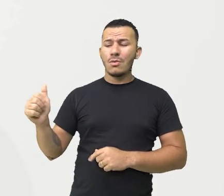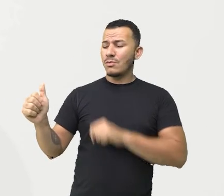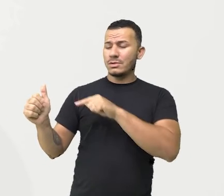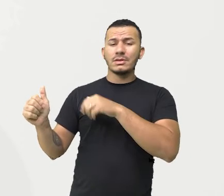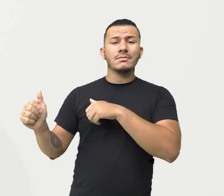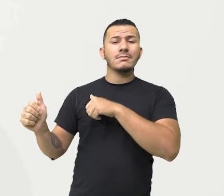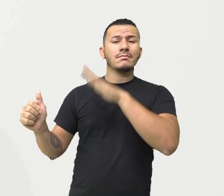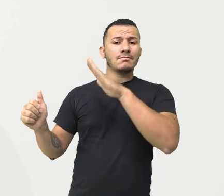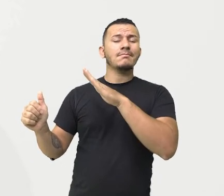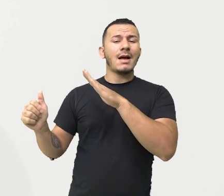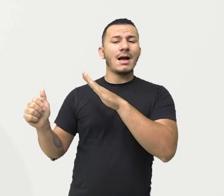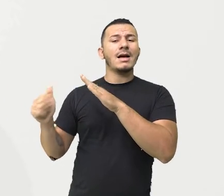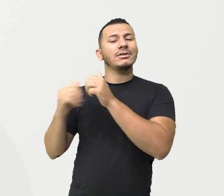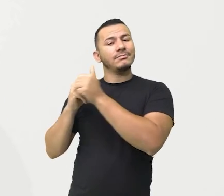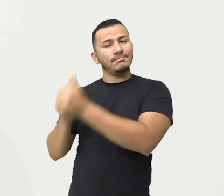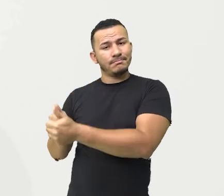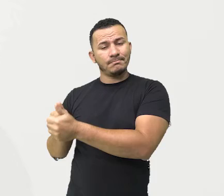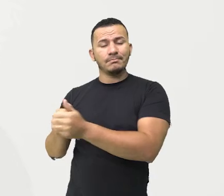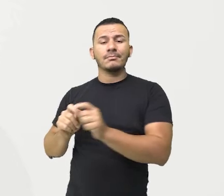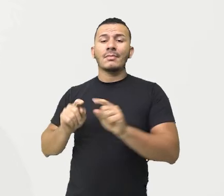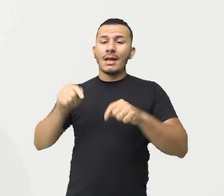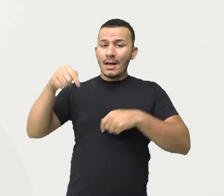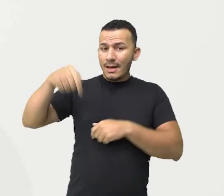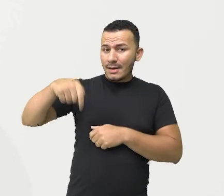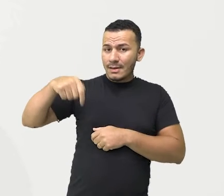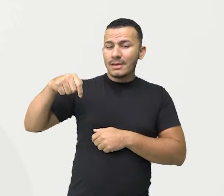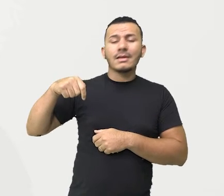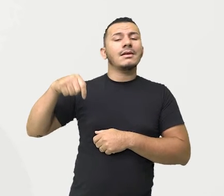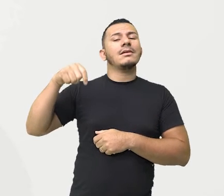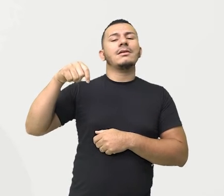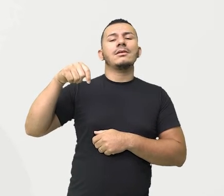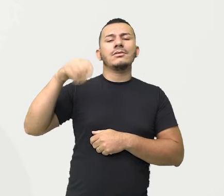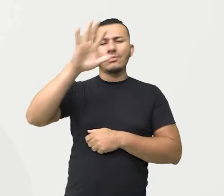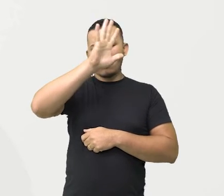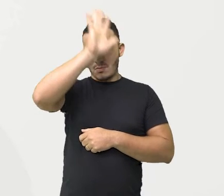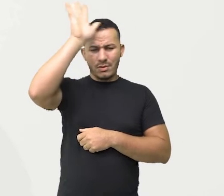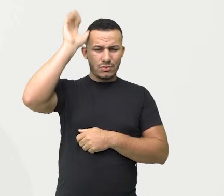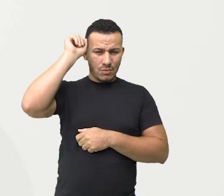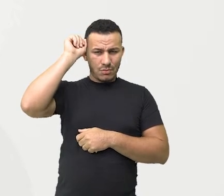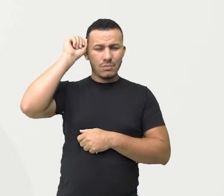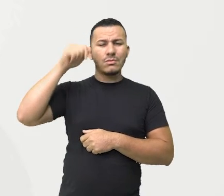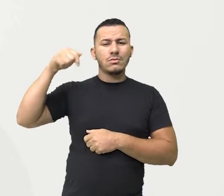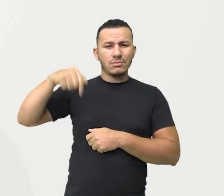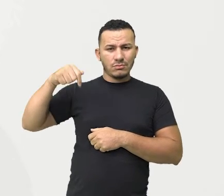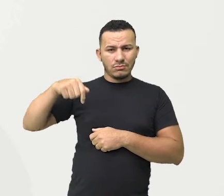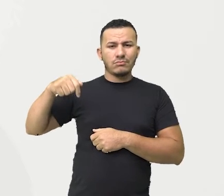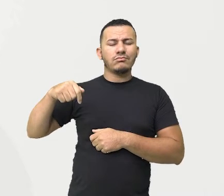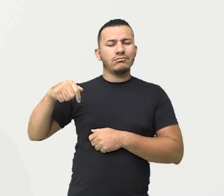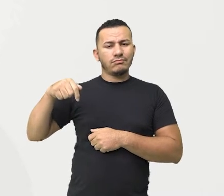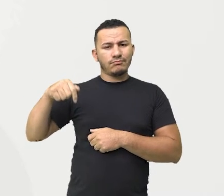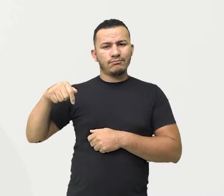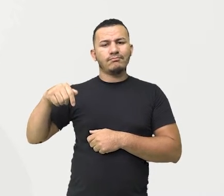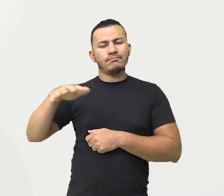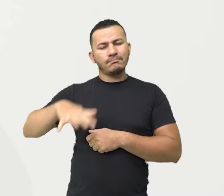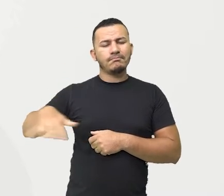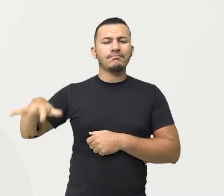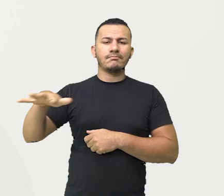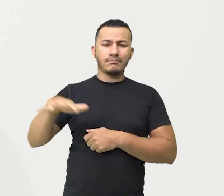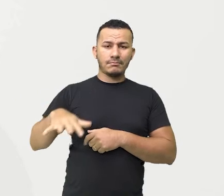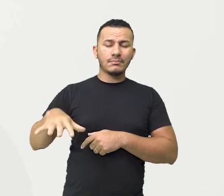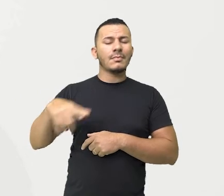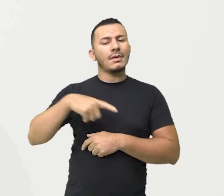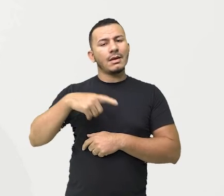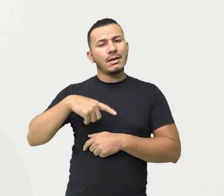mais praticados, embora nós sabemos que aqui no nosso estado, né, dentro do nosso estado do